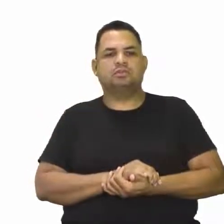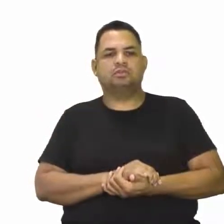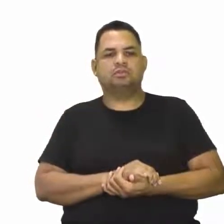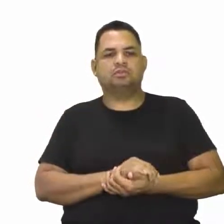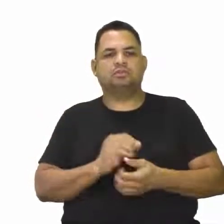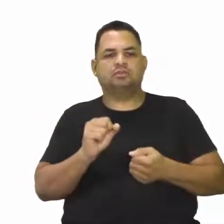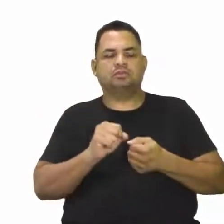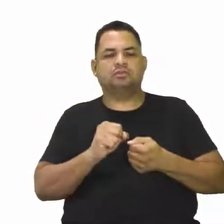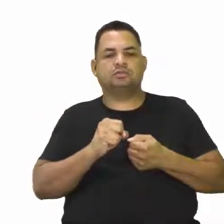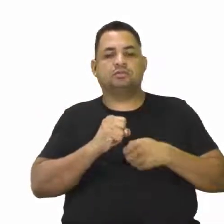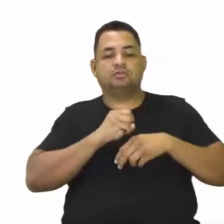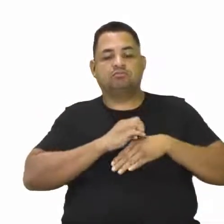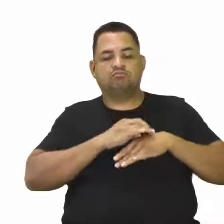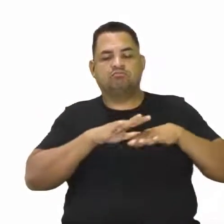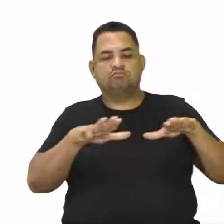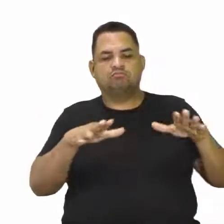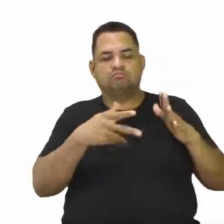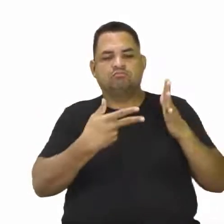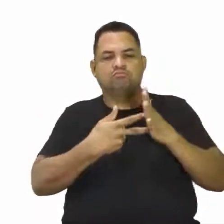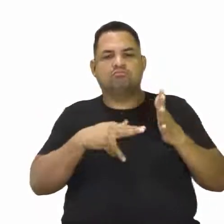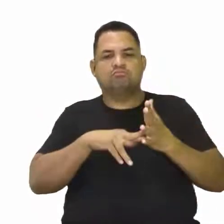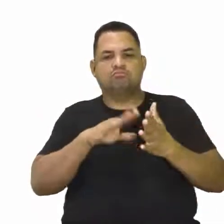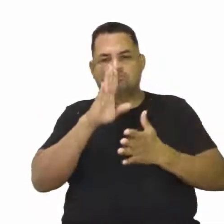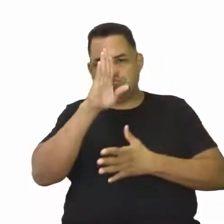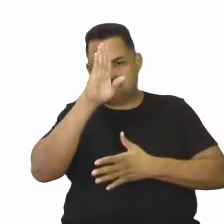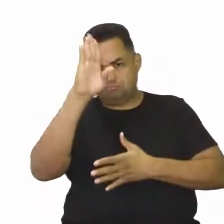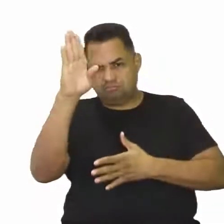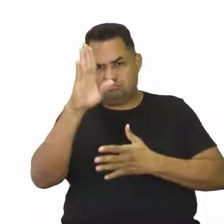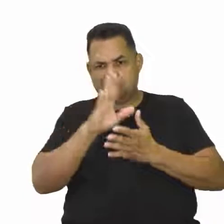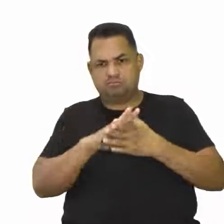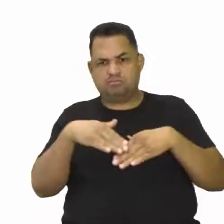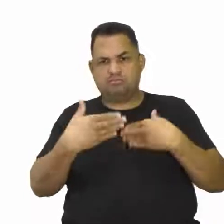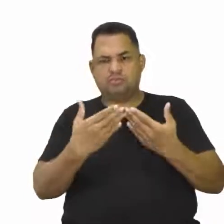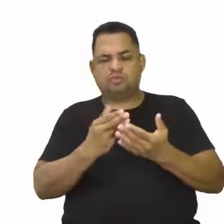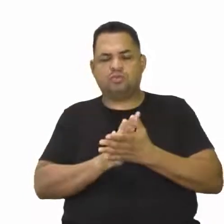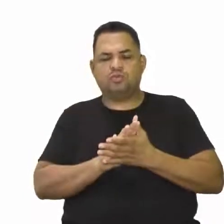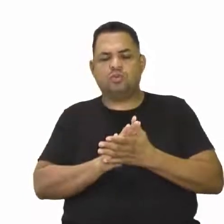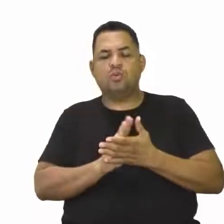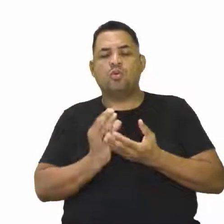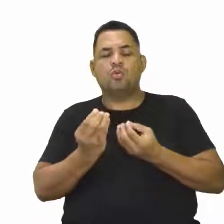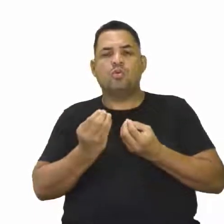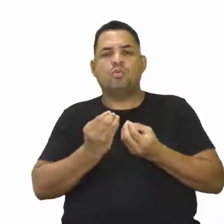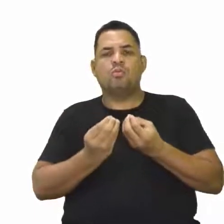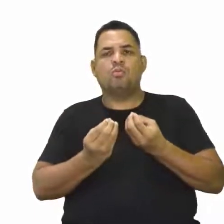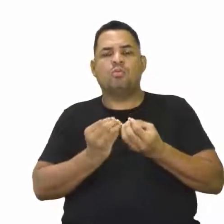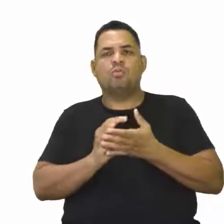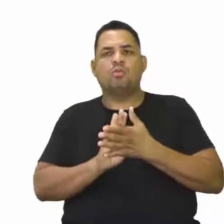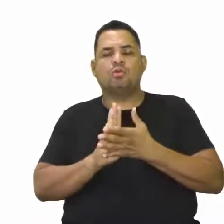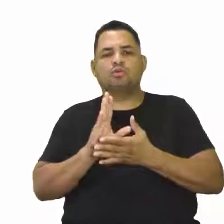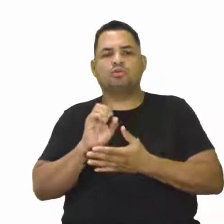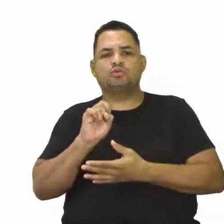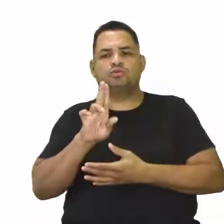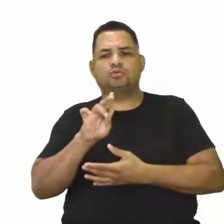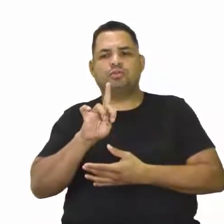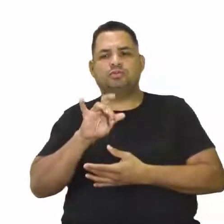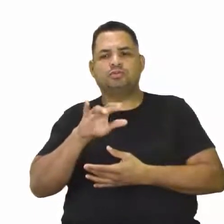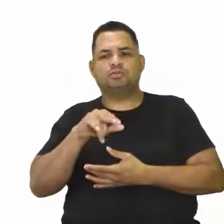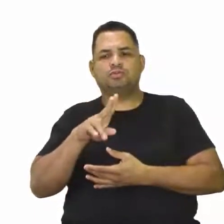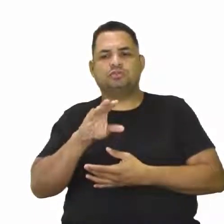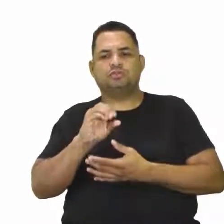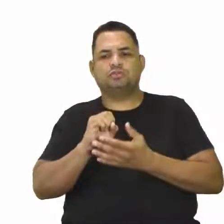fazer uma ampliação do sentido, principalmente ali no modo subjuntivo, já que o modo subjuntivo é o modo